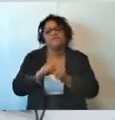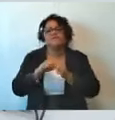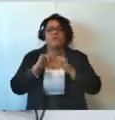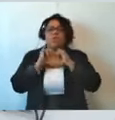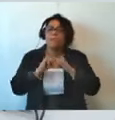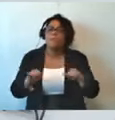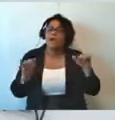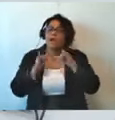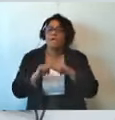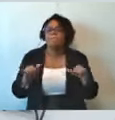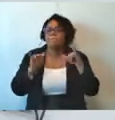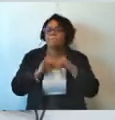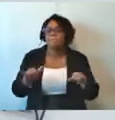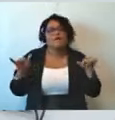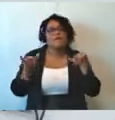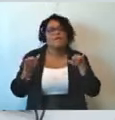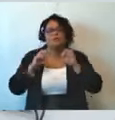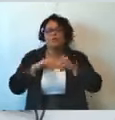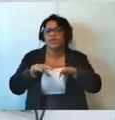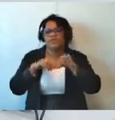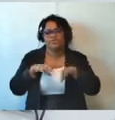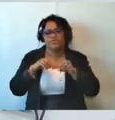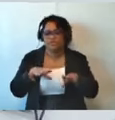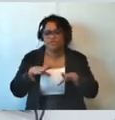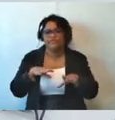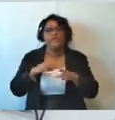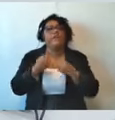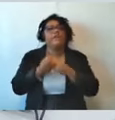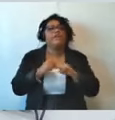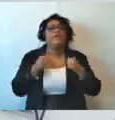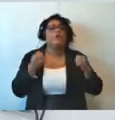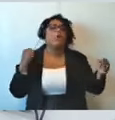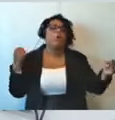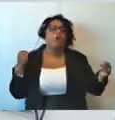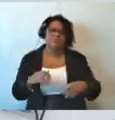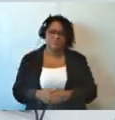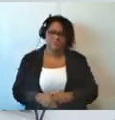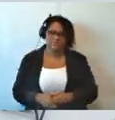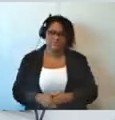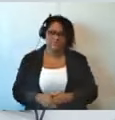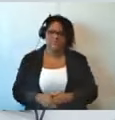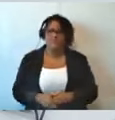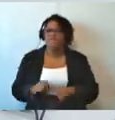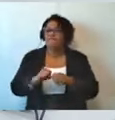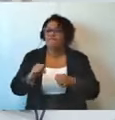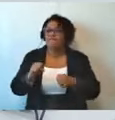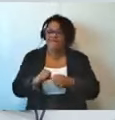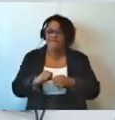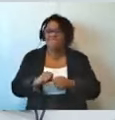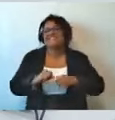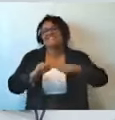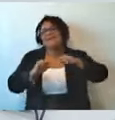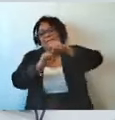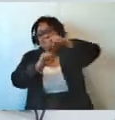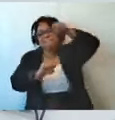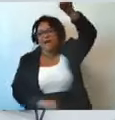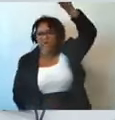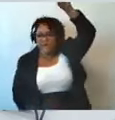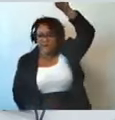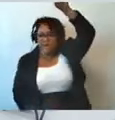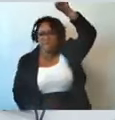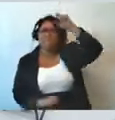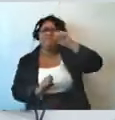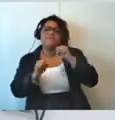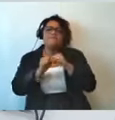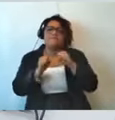com a implantação da faixa. Então, foram feitos banners avisando os motoristas de carro que eram para respeitar, que eram